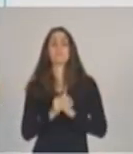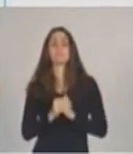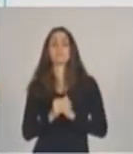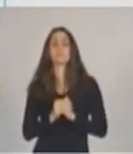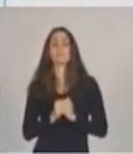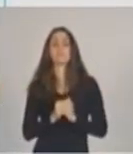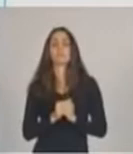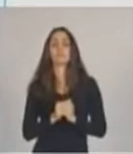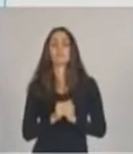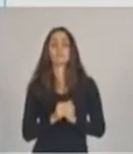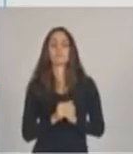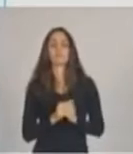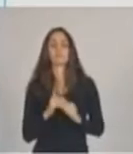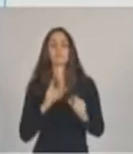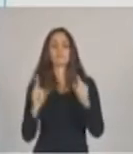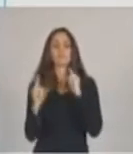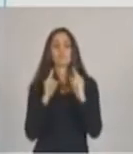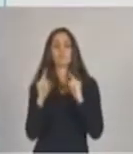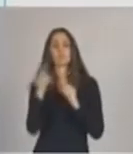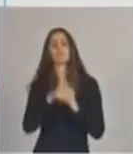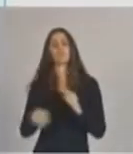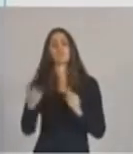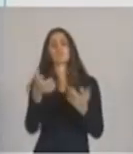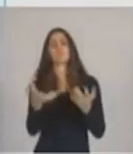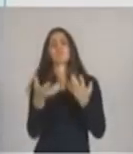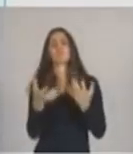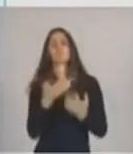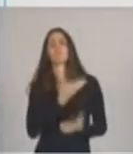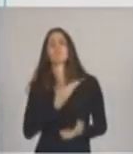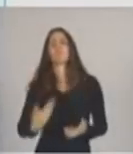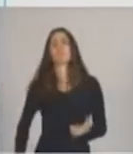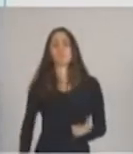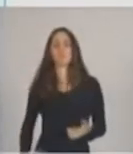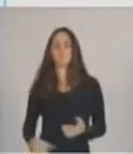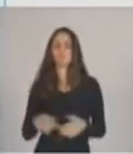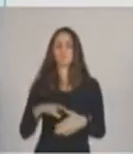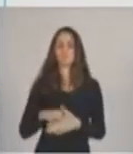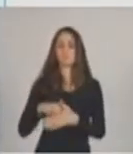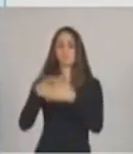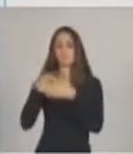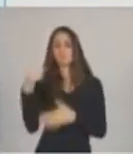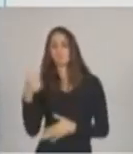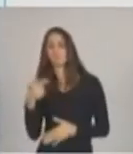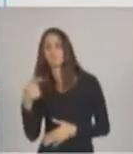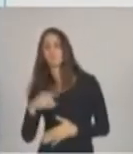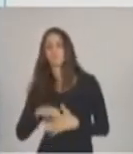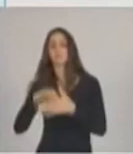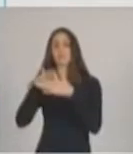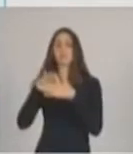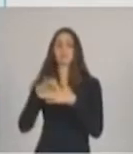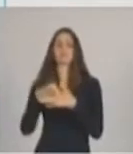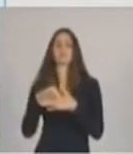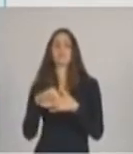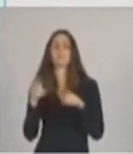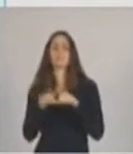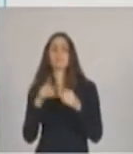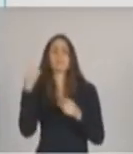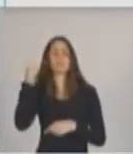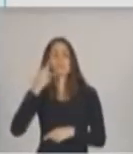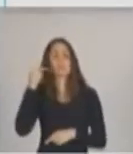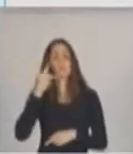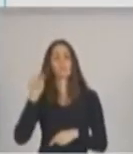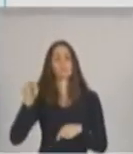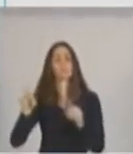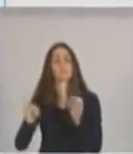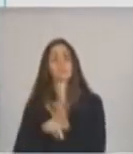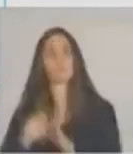um diálogo que eu gostaria de estabelecer com o líder e com o vice-líder, que nós precisamos de estabelecer esse diálogo com a Procuradoria do Estado, porque, no